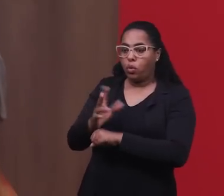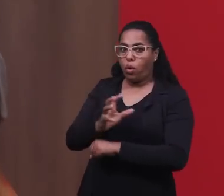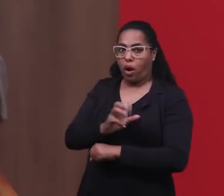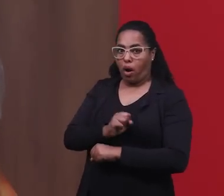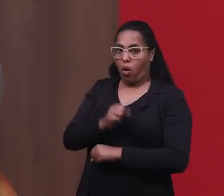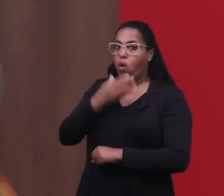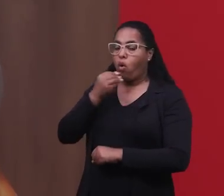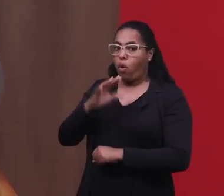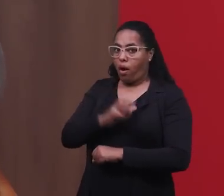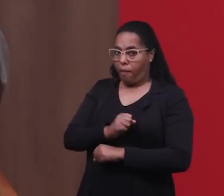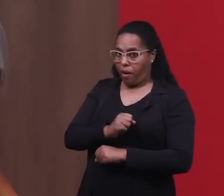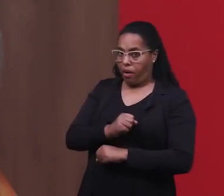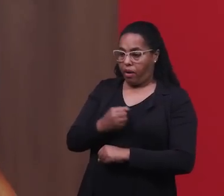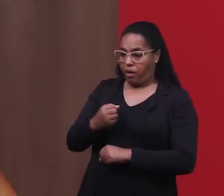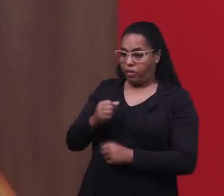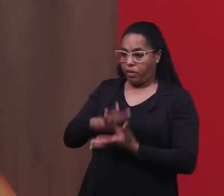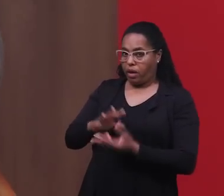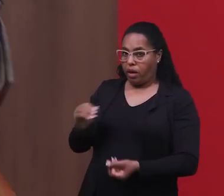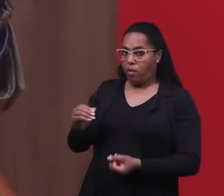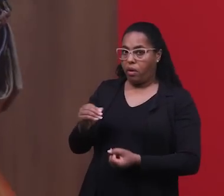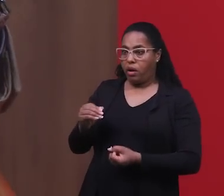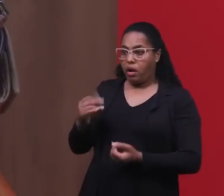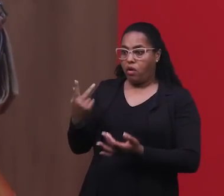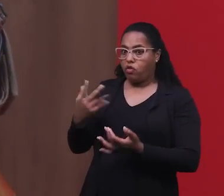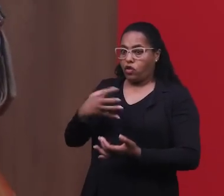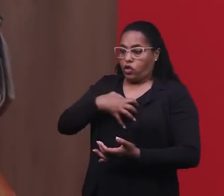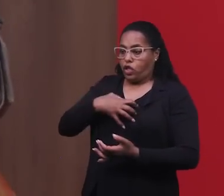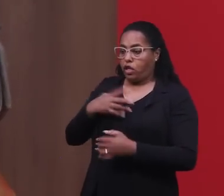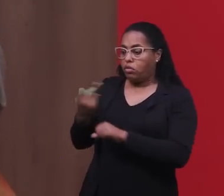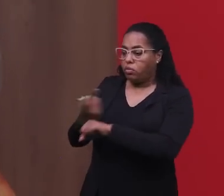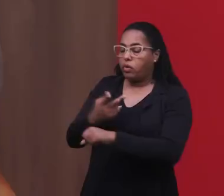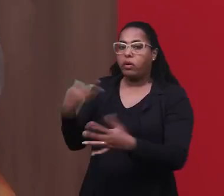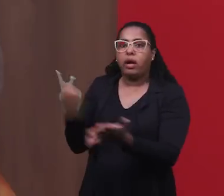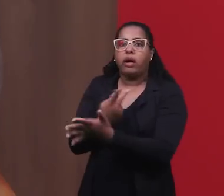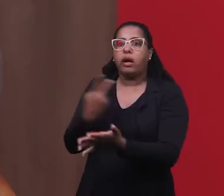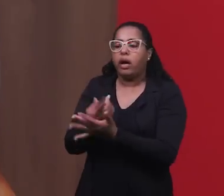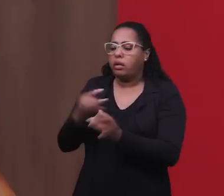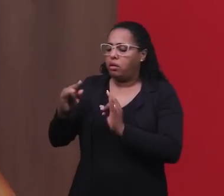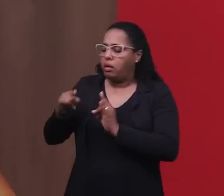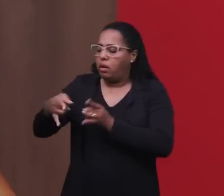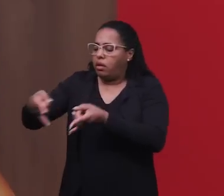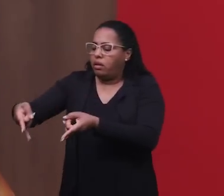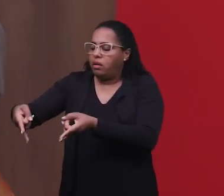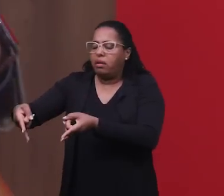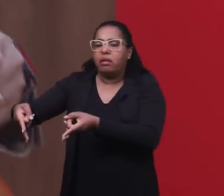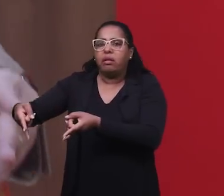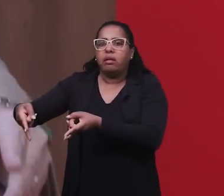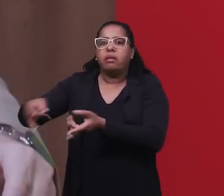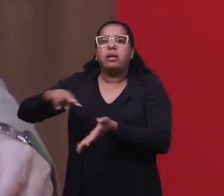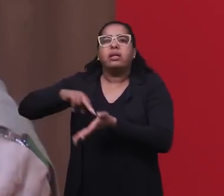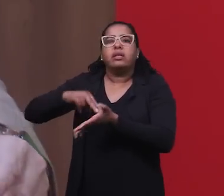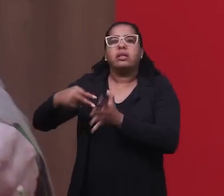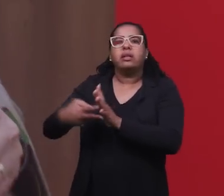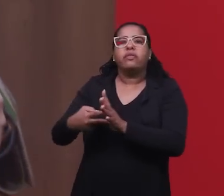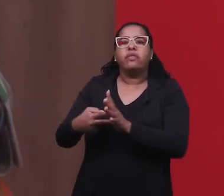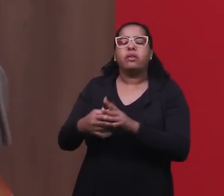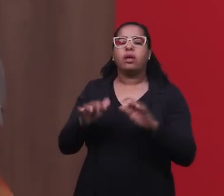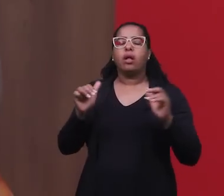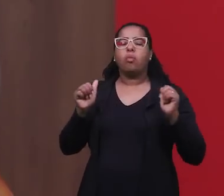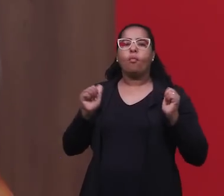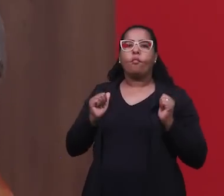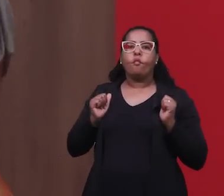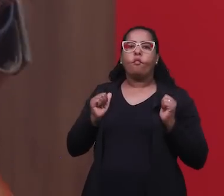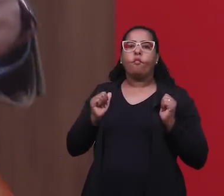de crente buscou foi errado, porque buscou na sua cama. Então, espiritualmente falando, no seu comodismo, na